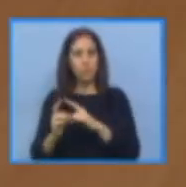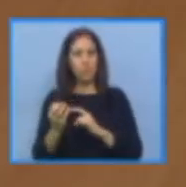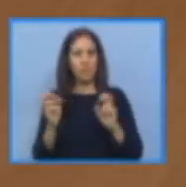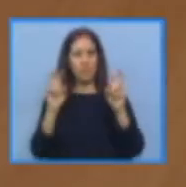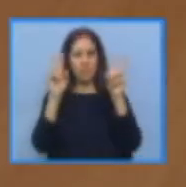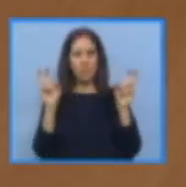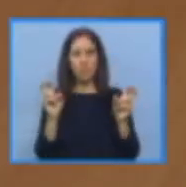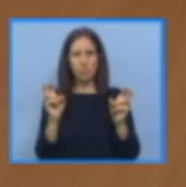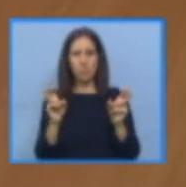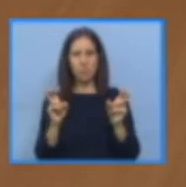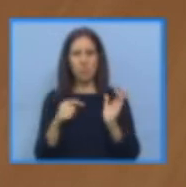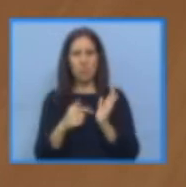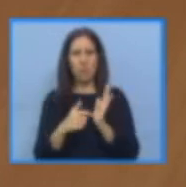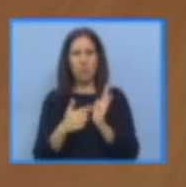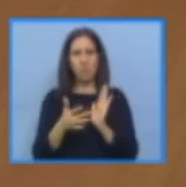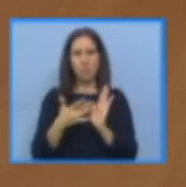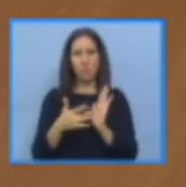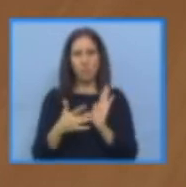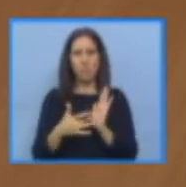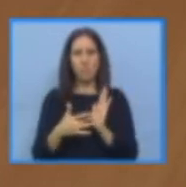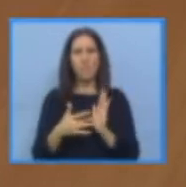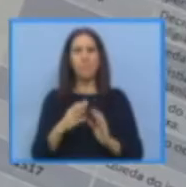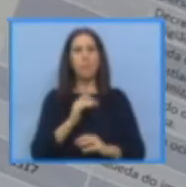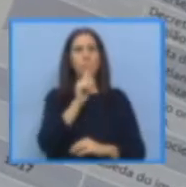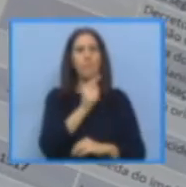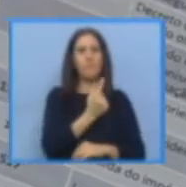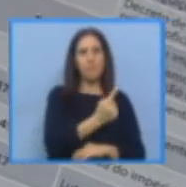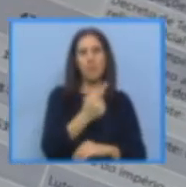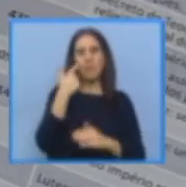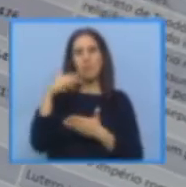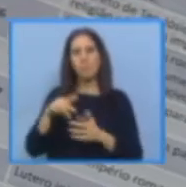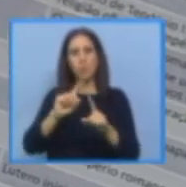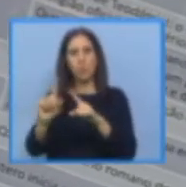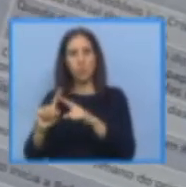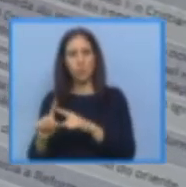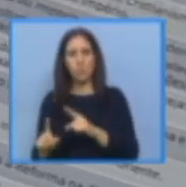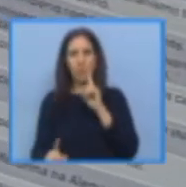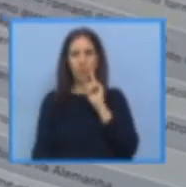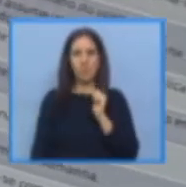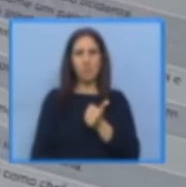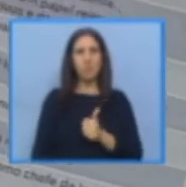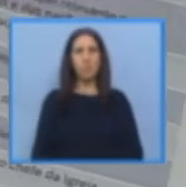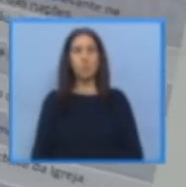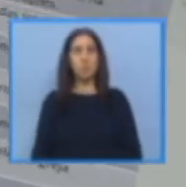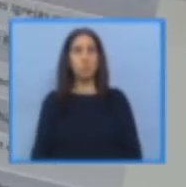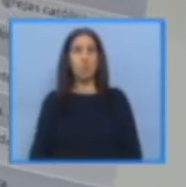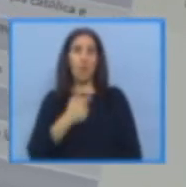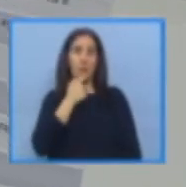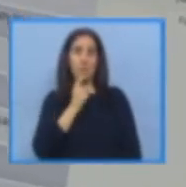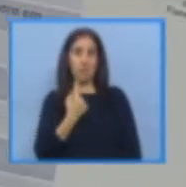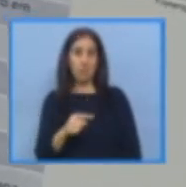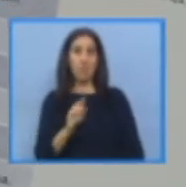título que está aqui no manual, Uma Fé, Vários Caminhos. Certo. Diria que é uma predisposição essencial para o